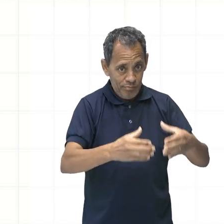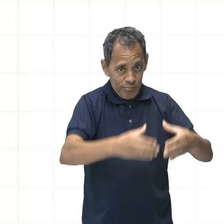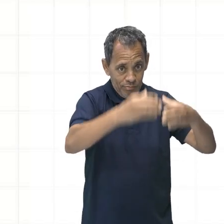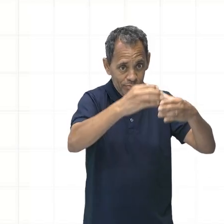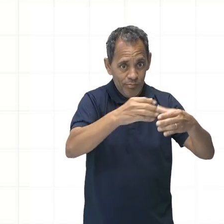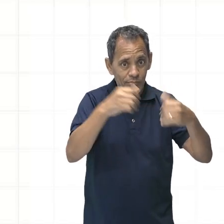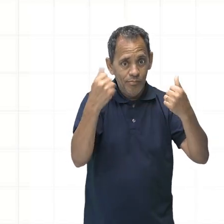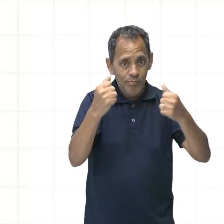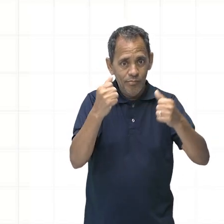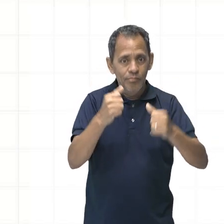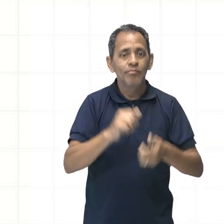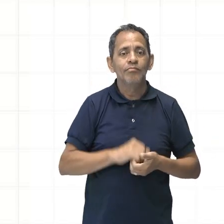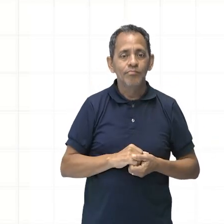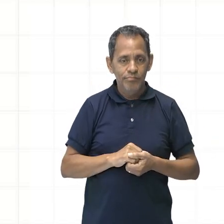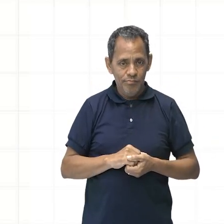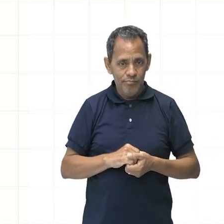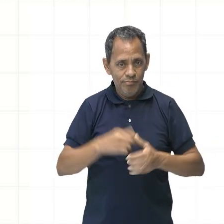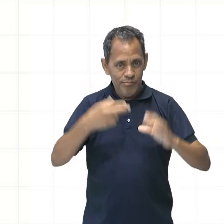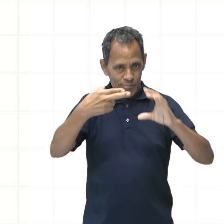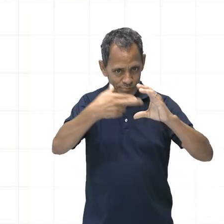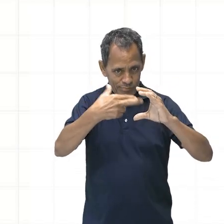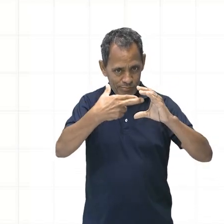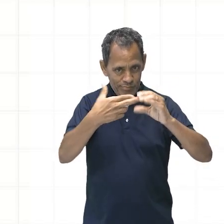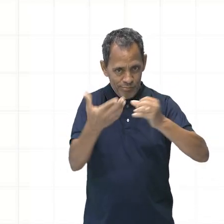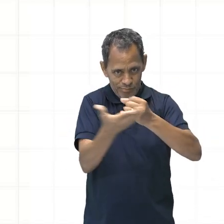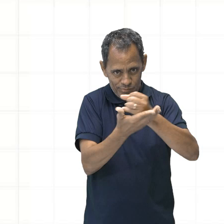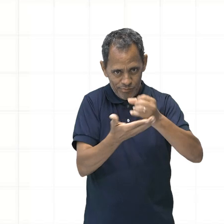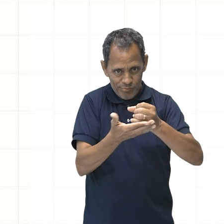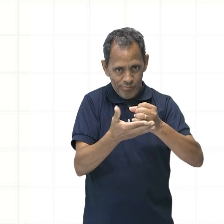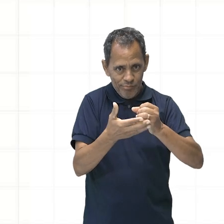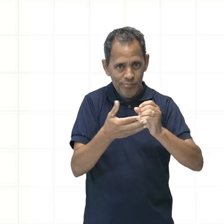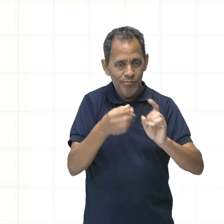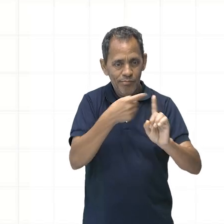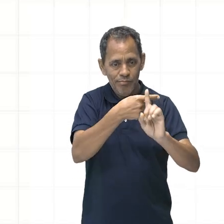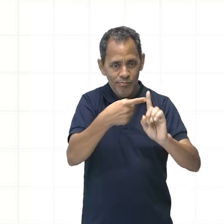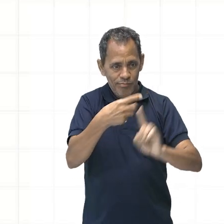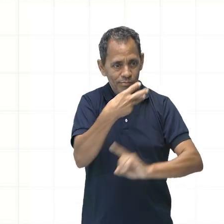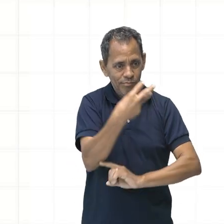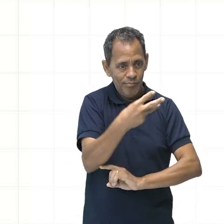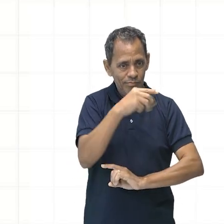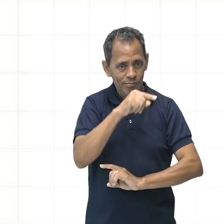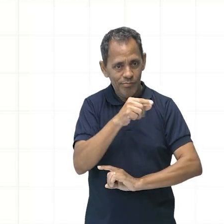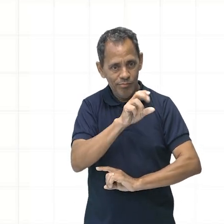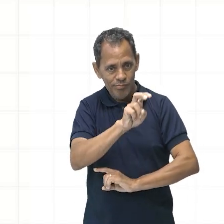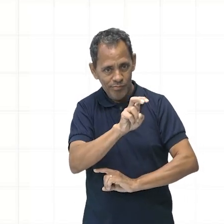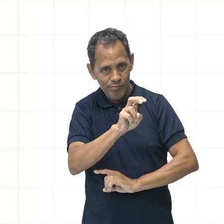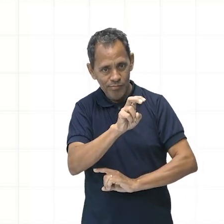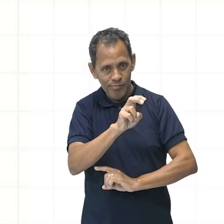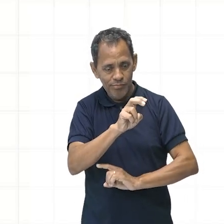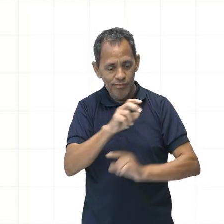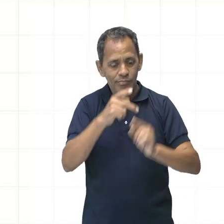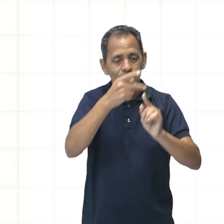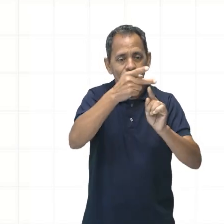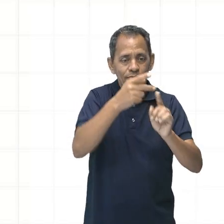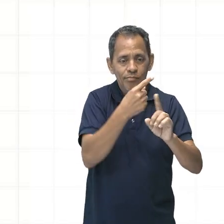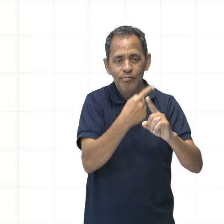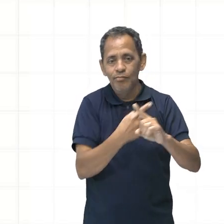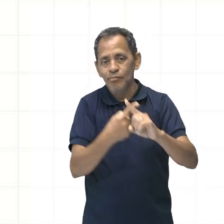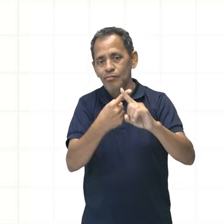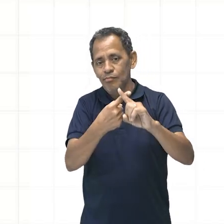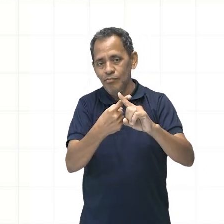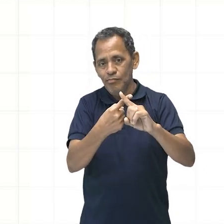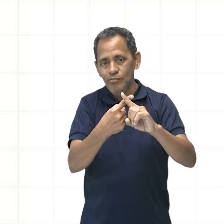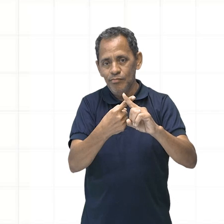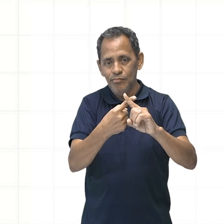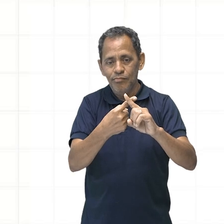que pegar o raio da base, que é a metade do diâmetro, então vai ser 3,5 ao quadrado, e multiplicar